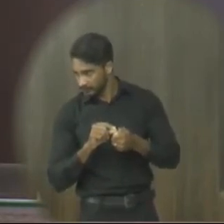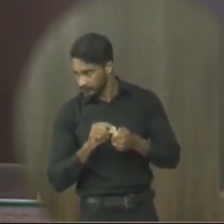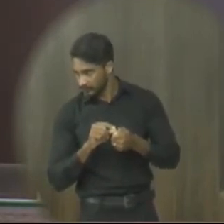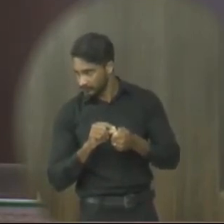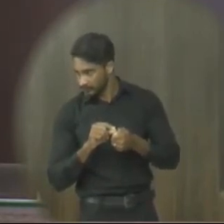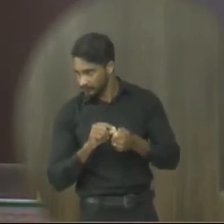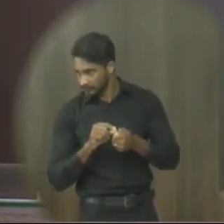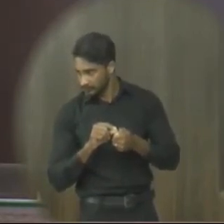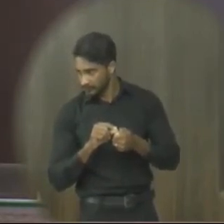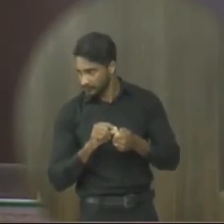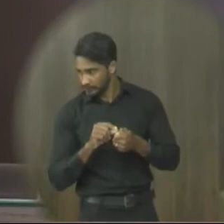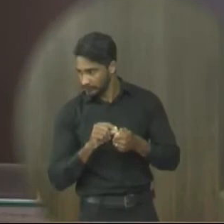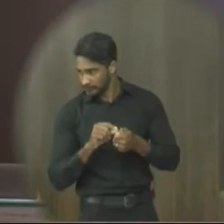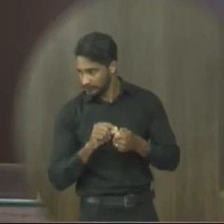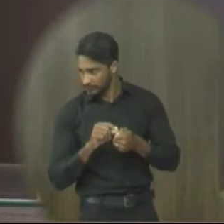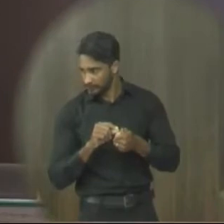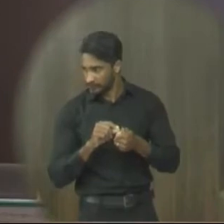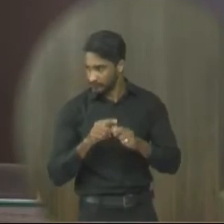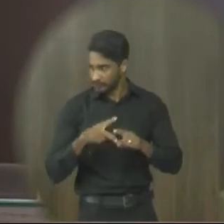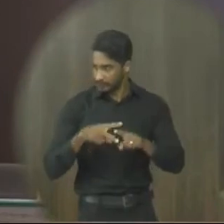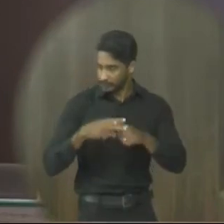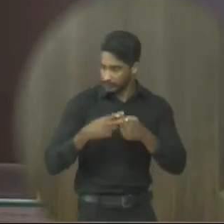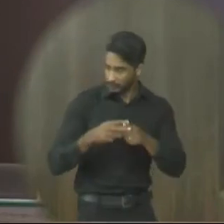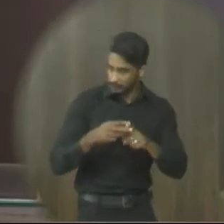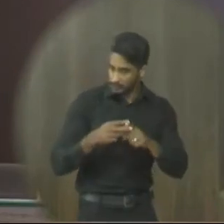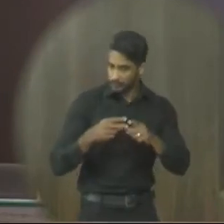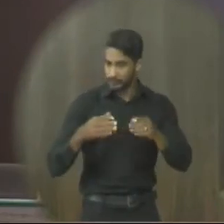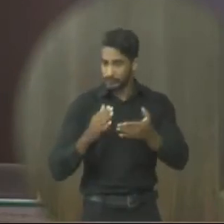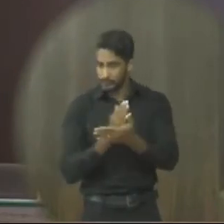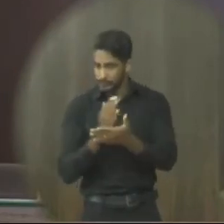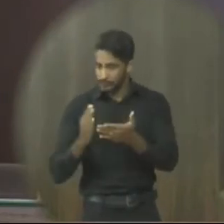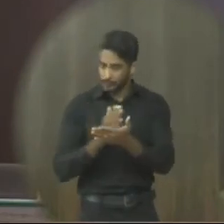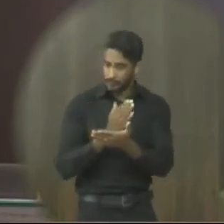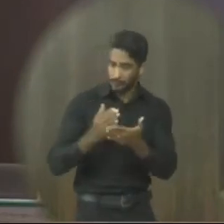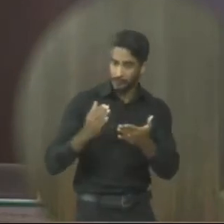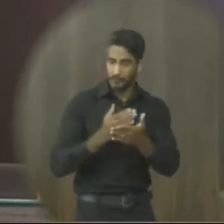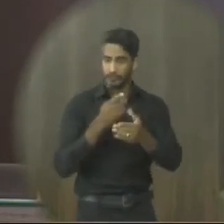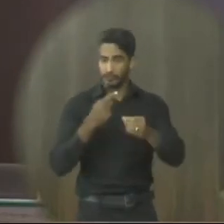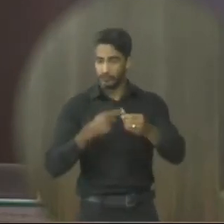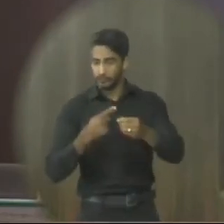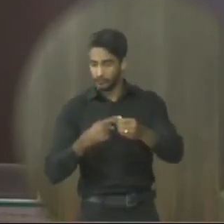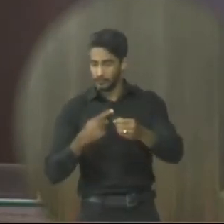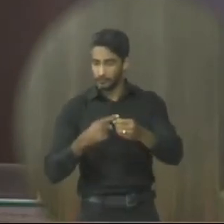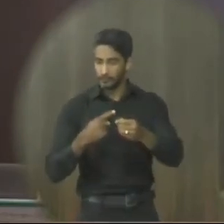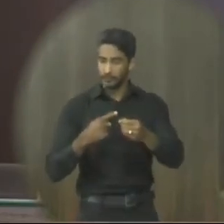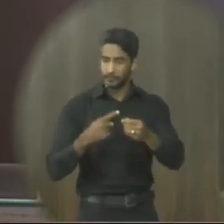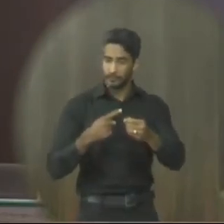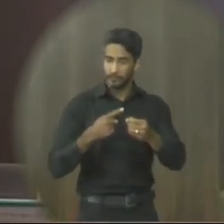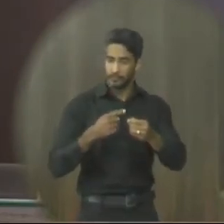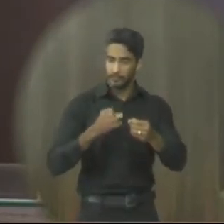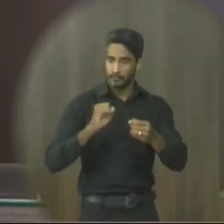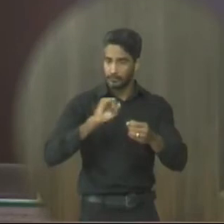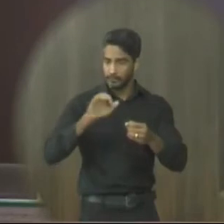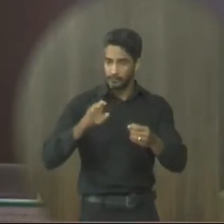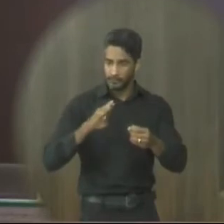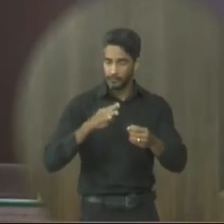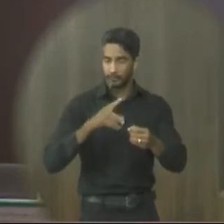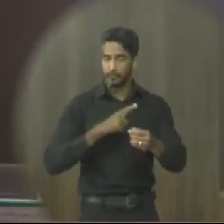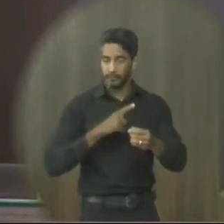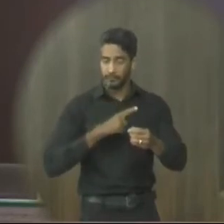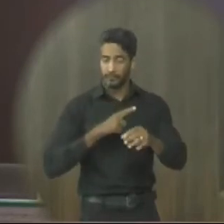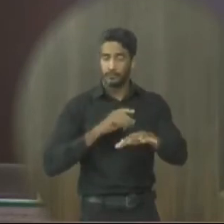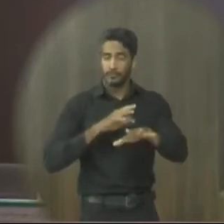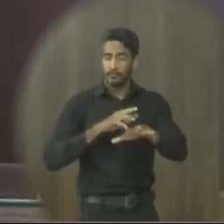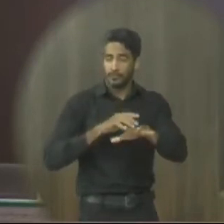nas diversas regiões do município de Janaúba, principalmente nos bairros em que se quer haver mais foco de doença como